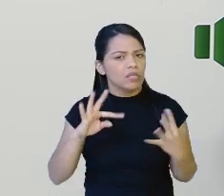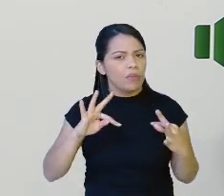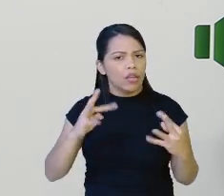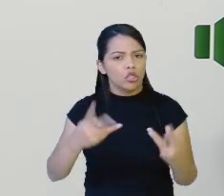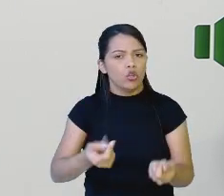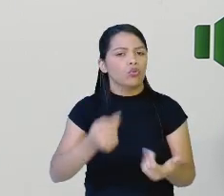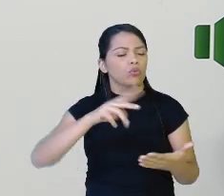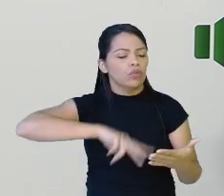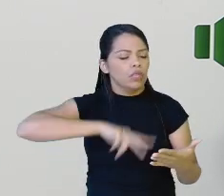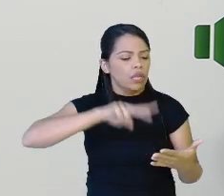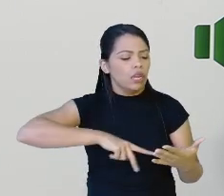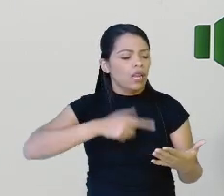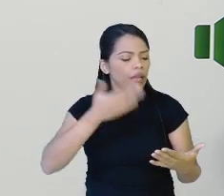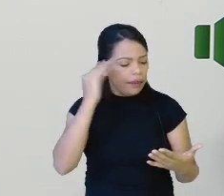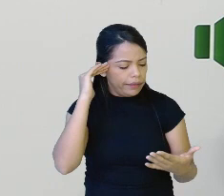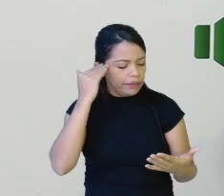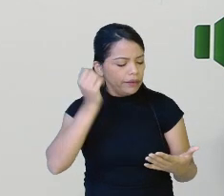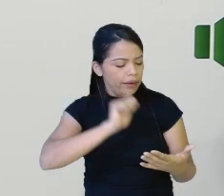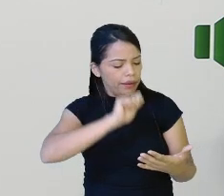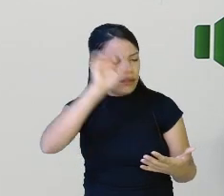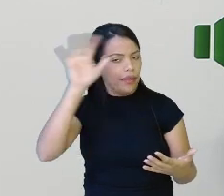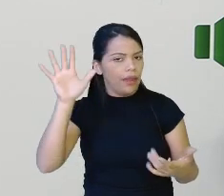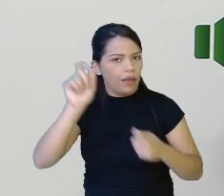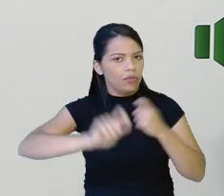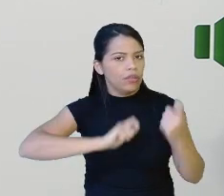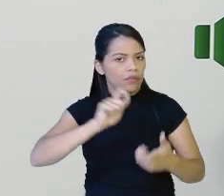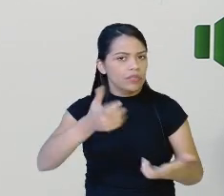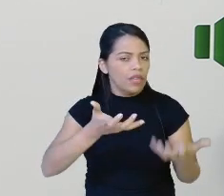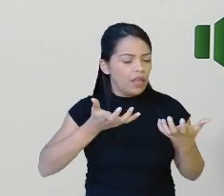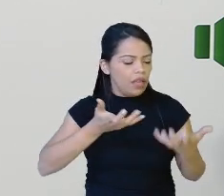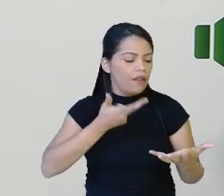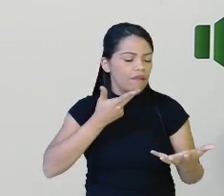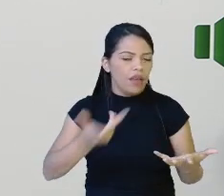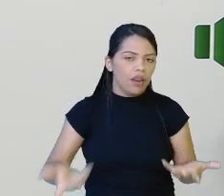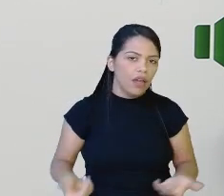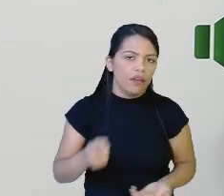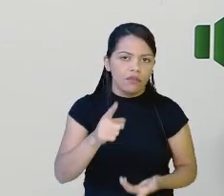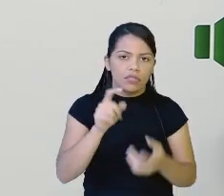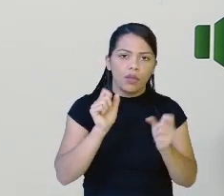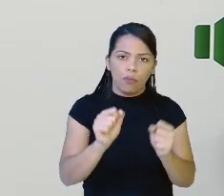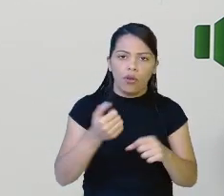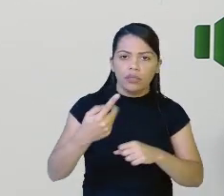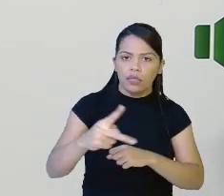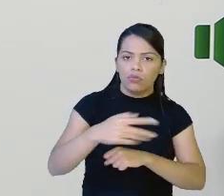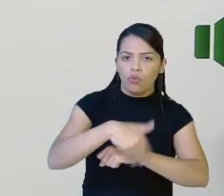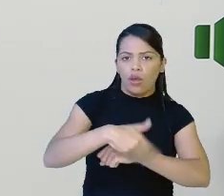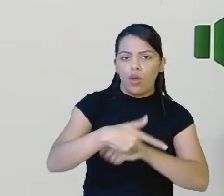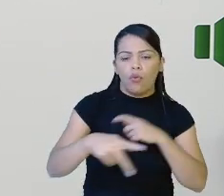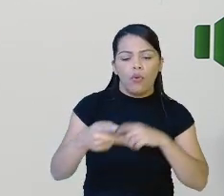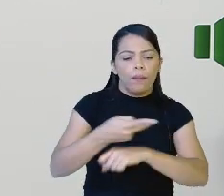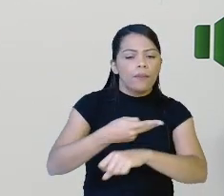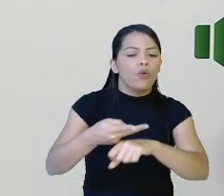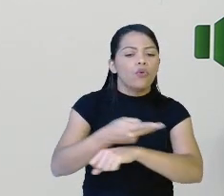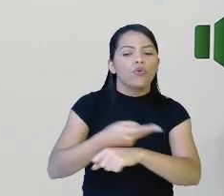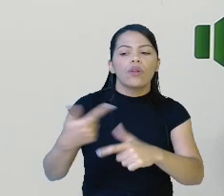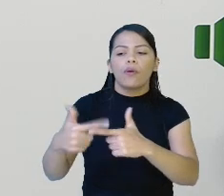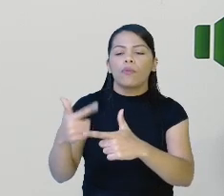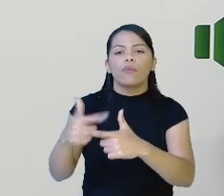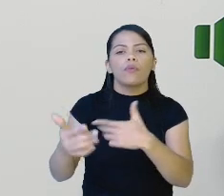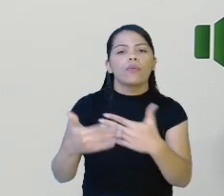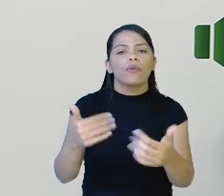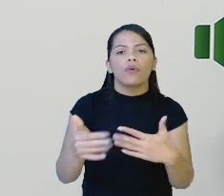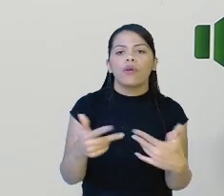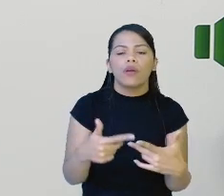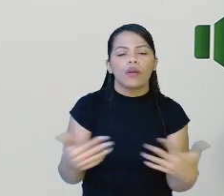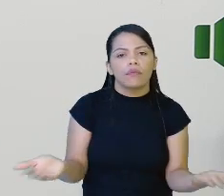as pessoas ali entendam o que você quer passar. Você pode aí na sua rua procurar um problema para falar na sua